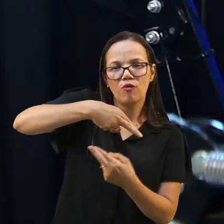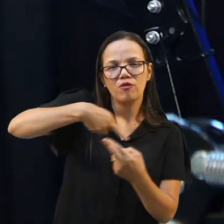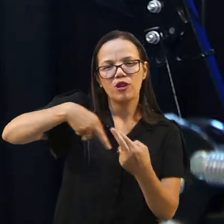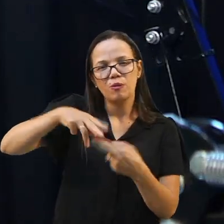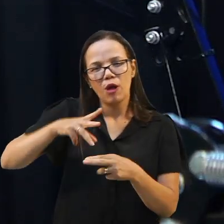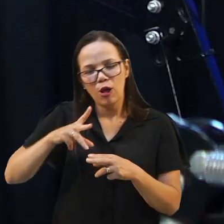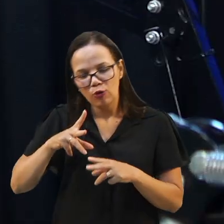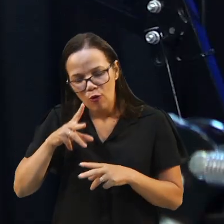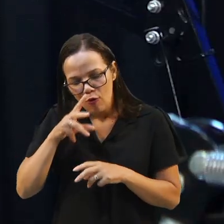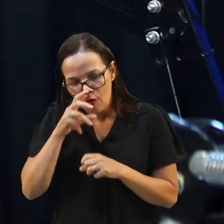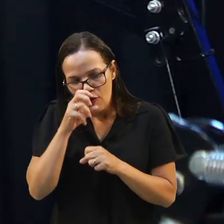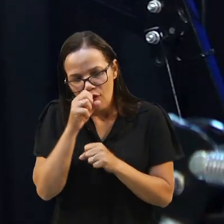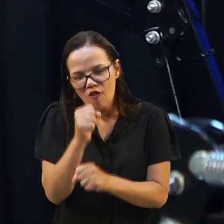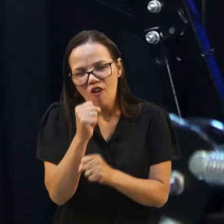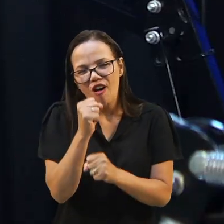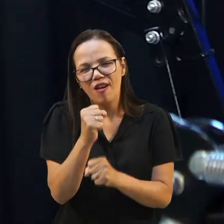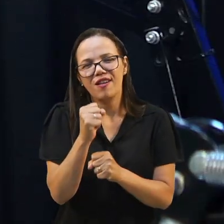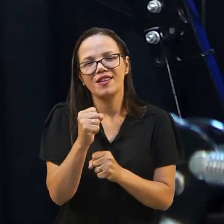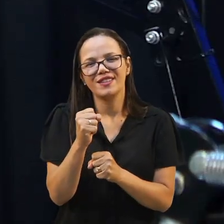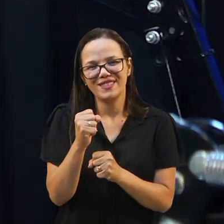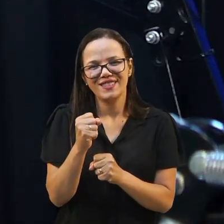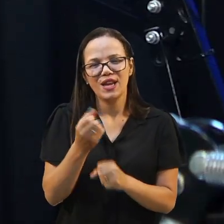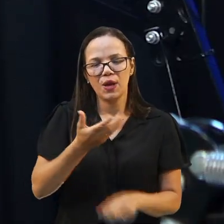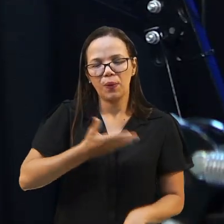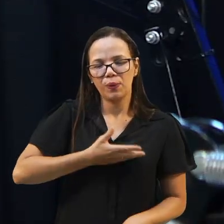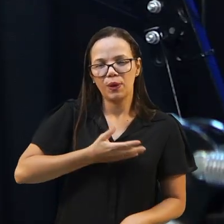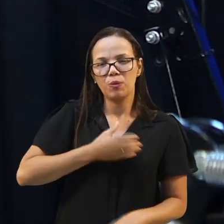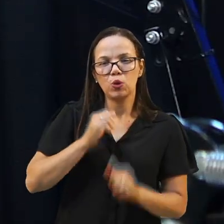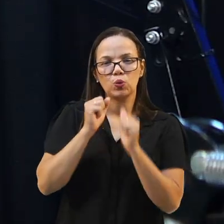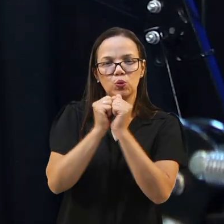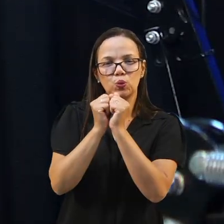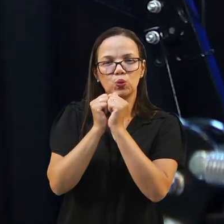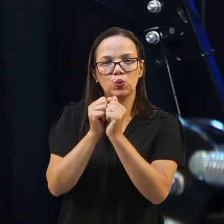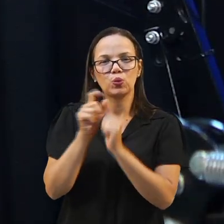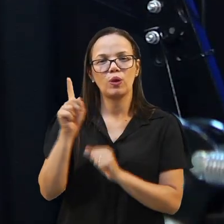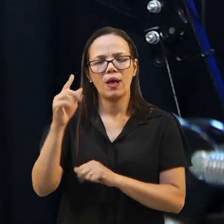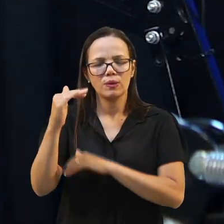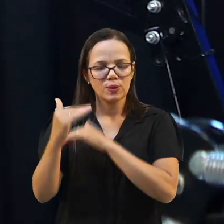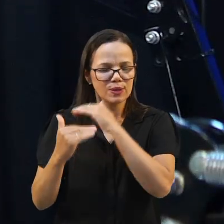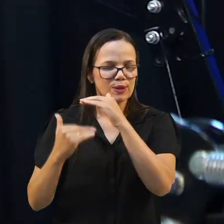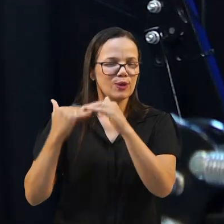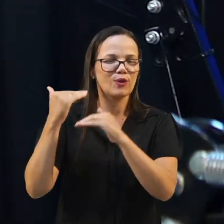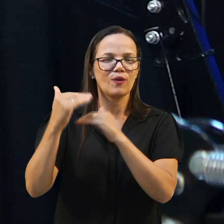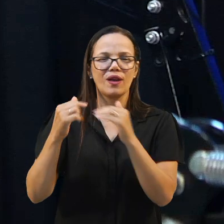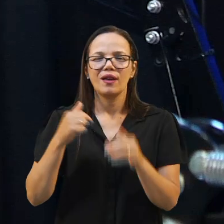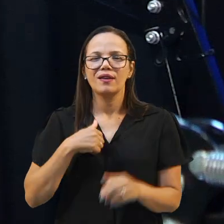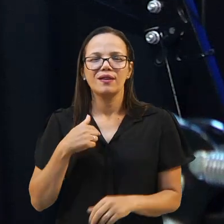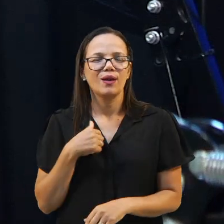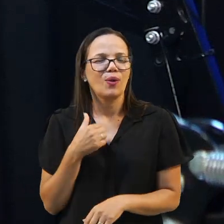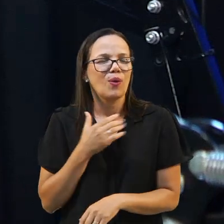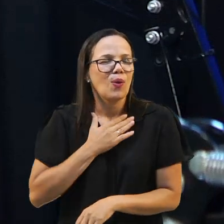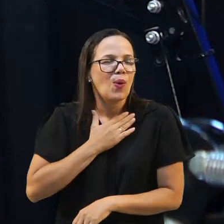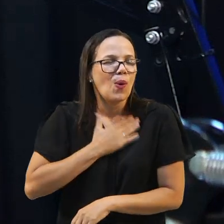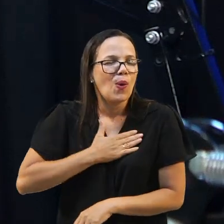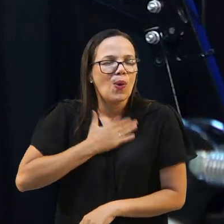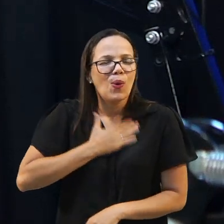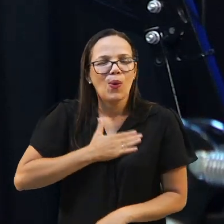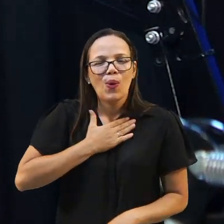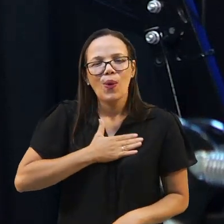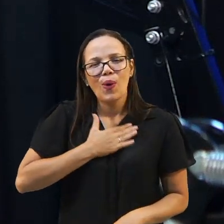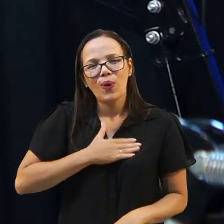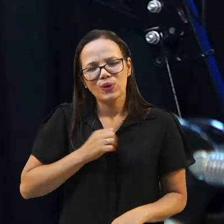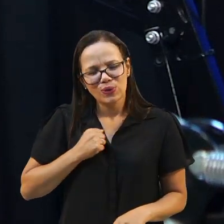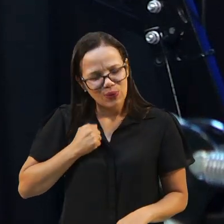Vida, e com os colegas de lá a gente consegue desenvolver, e isso me absorve bastante,